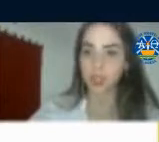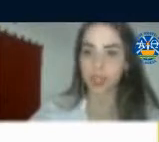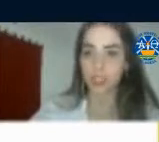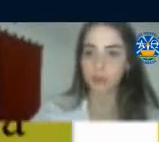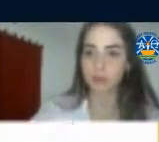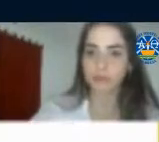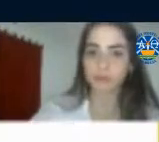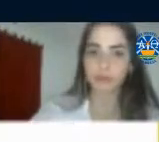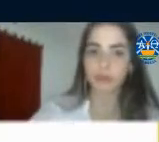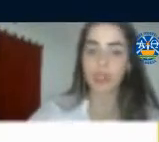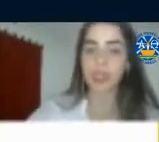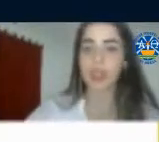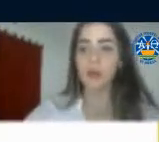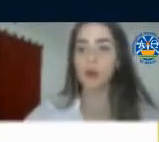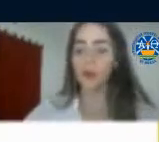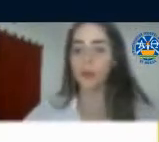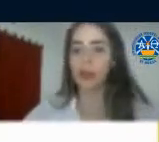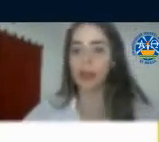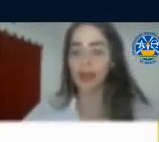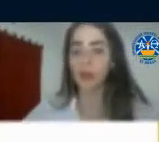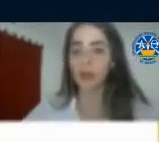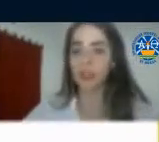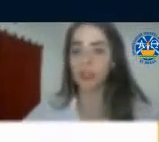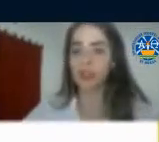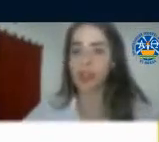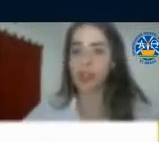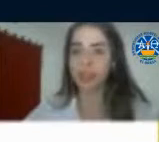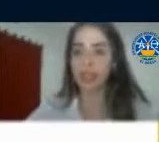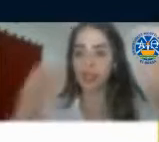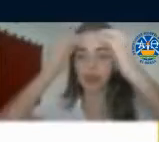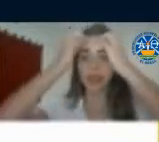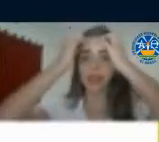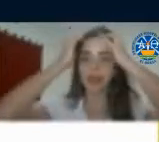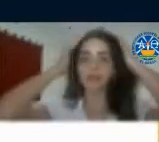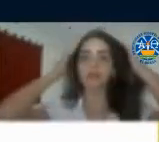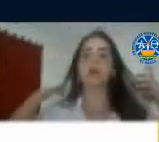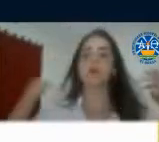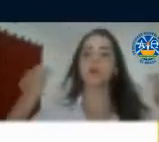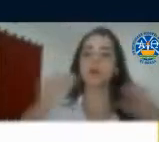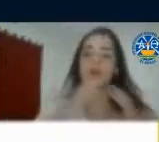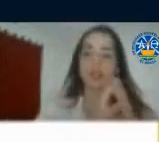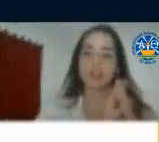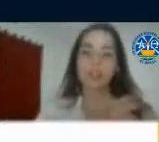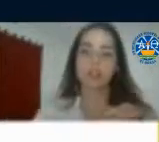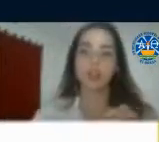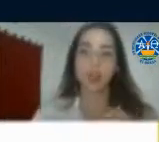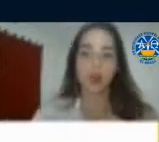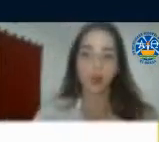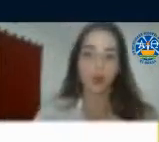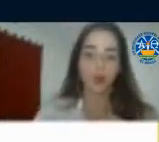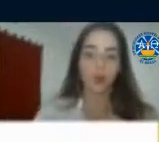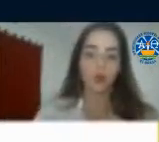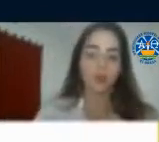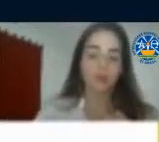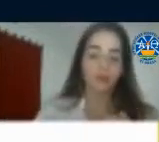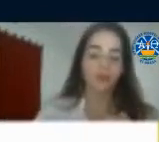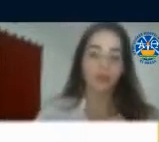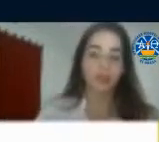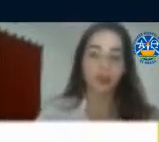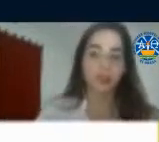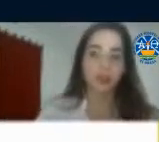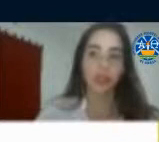na comunidade. Bom, o projeto ele foi realizado em etapas, no qual primeiro foi selecionados